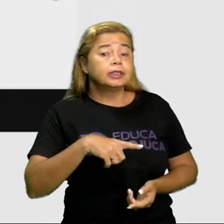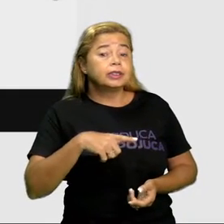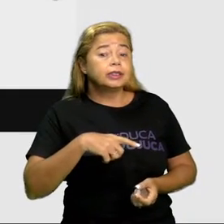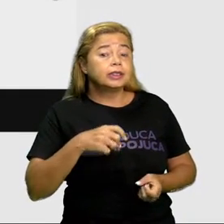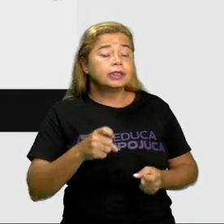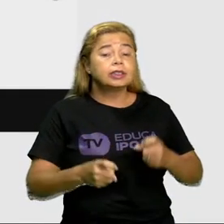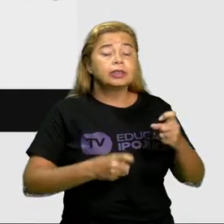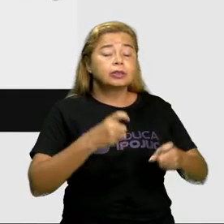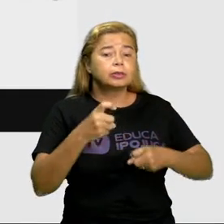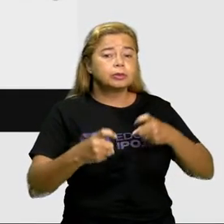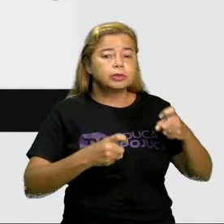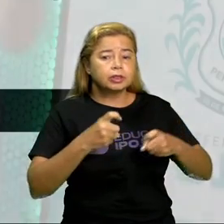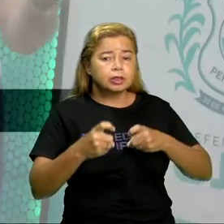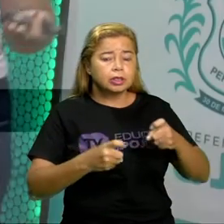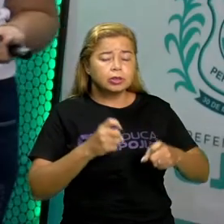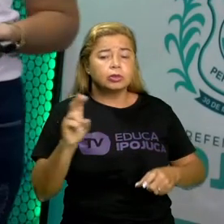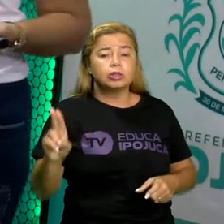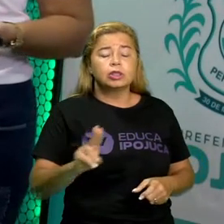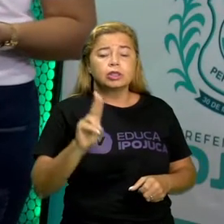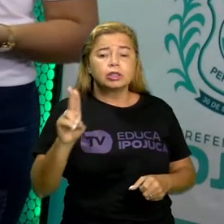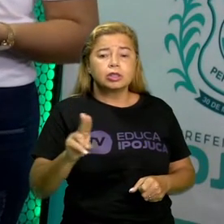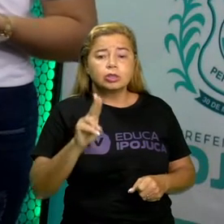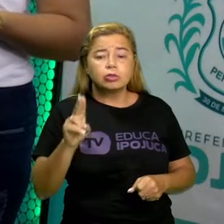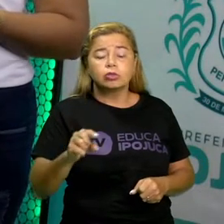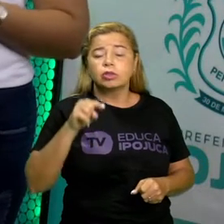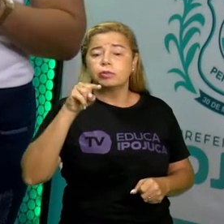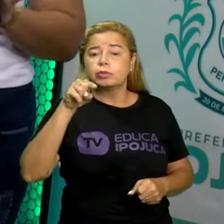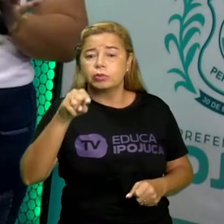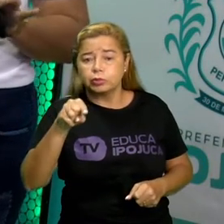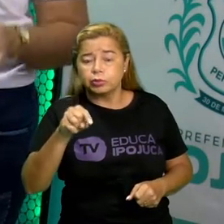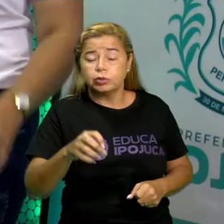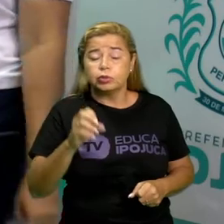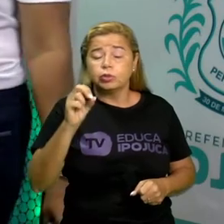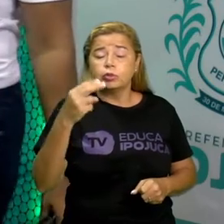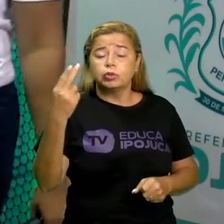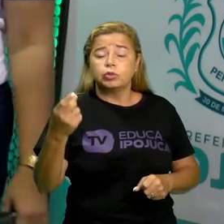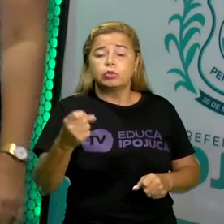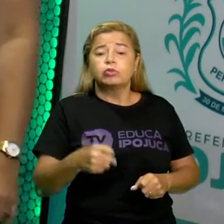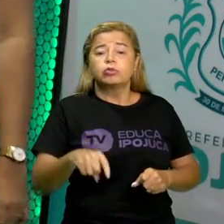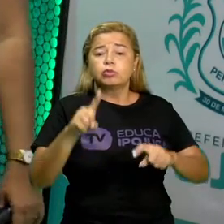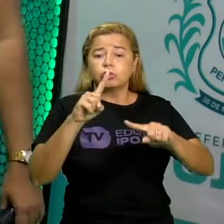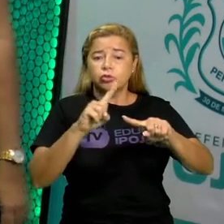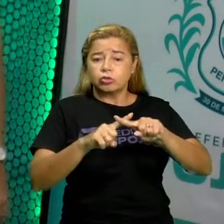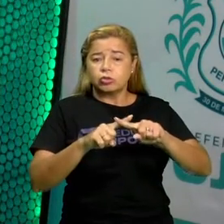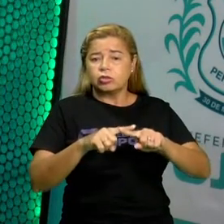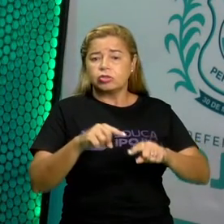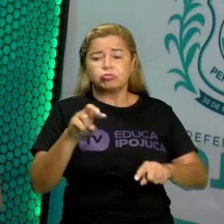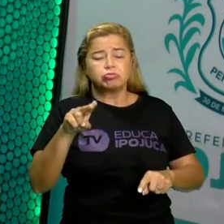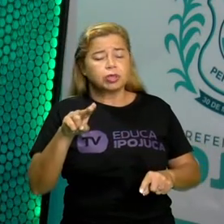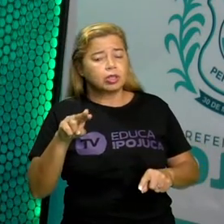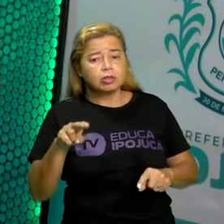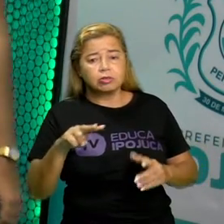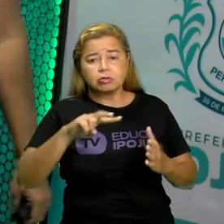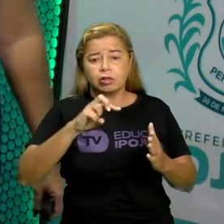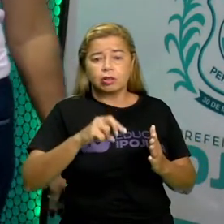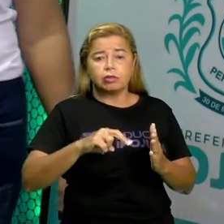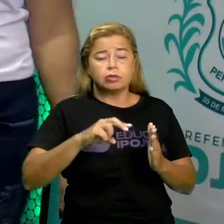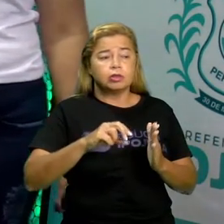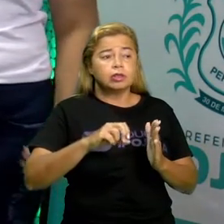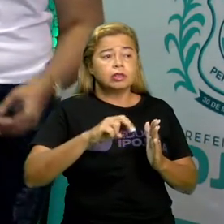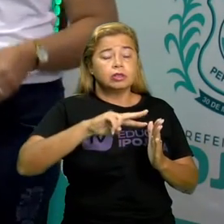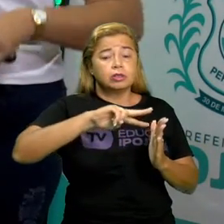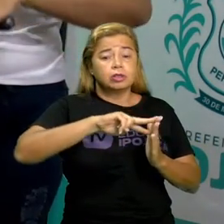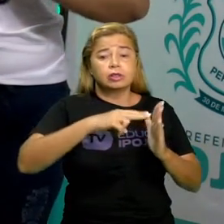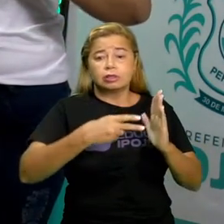computador que usa o pontinho que tem uns que usa o x Mas é a mesma coisa ó e aqui que é o que os